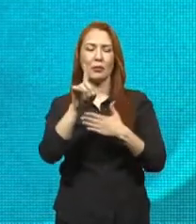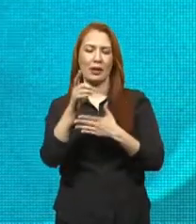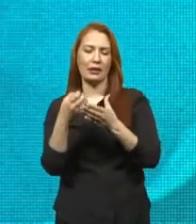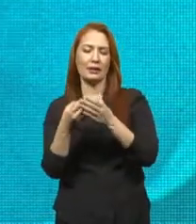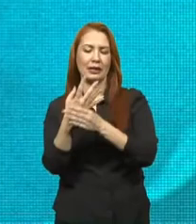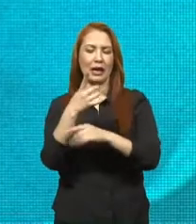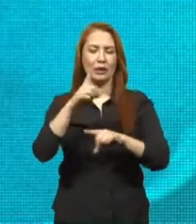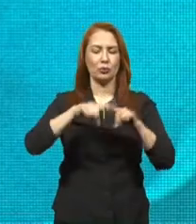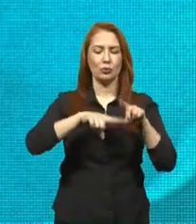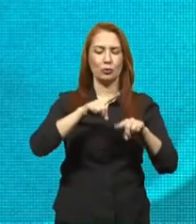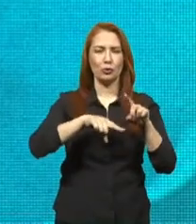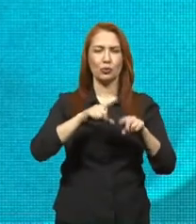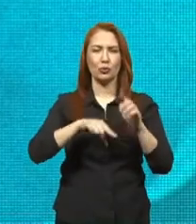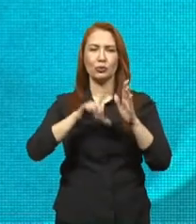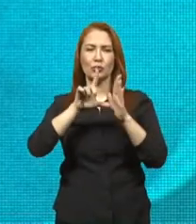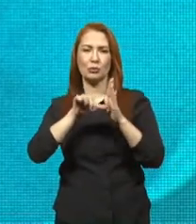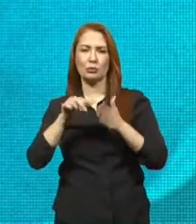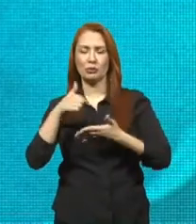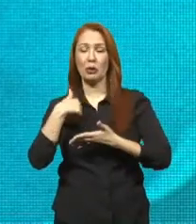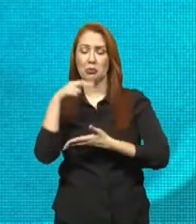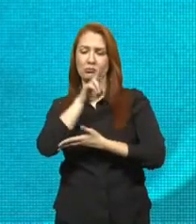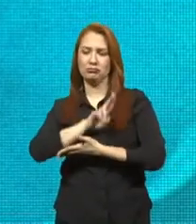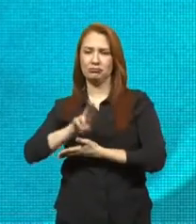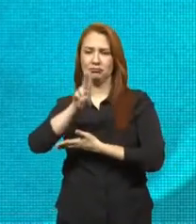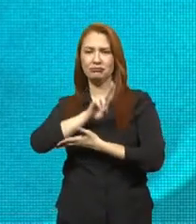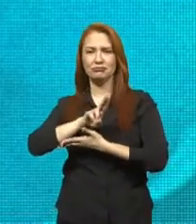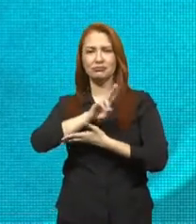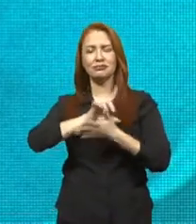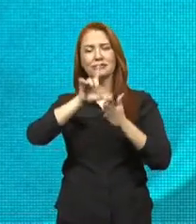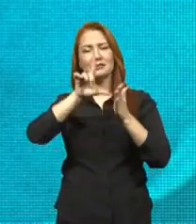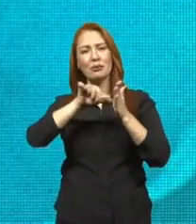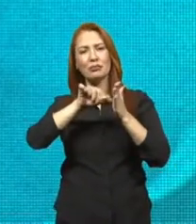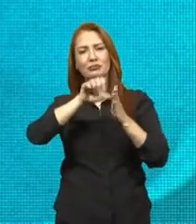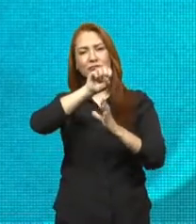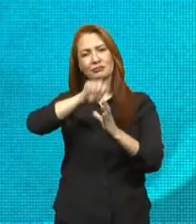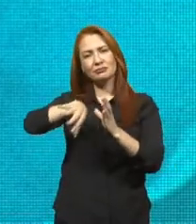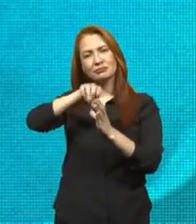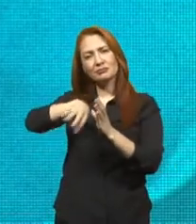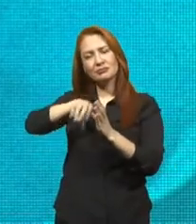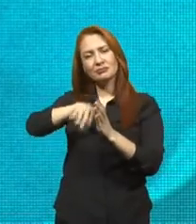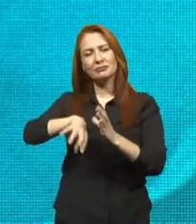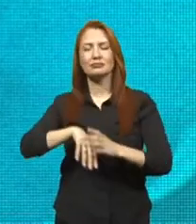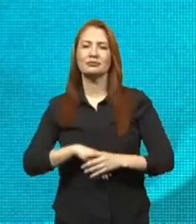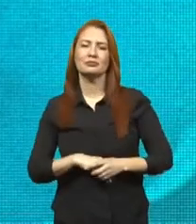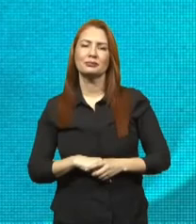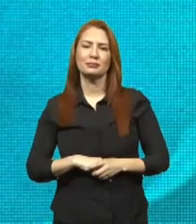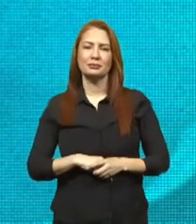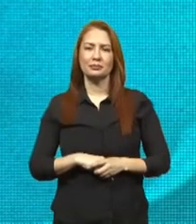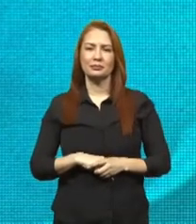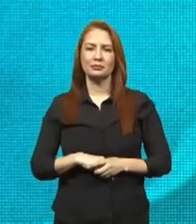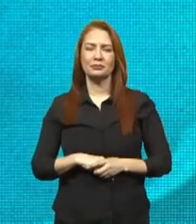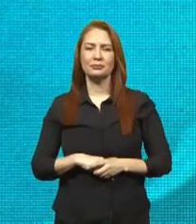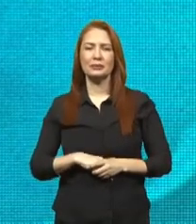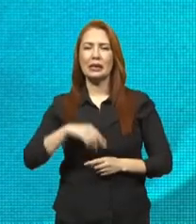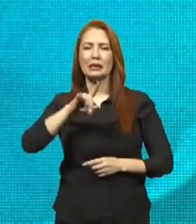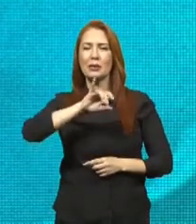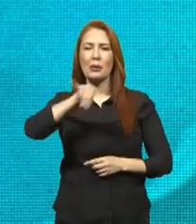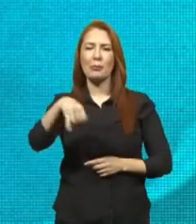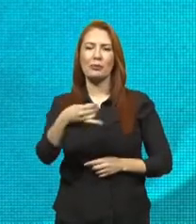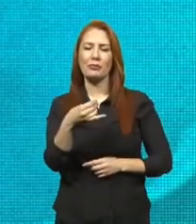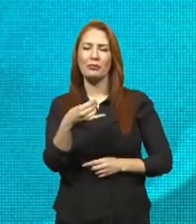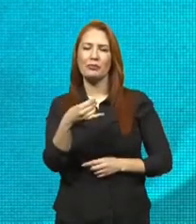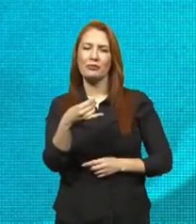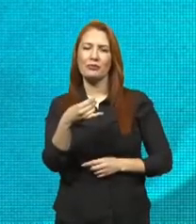descartado. Então, ele é criado, eu utilizo ele e depois ele é descartado sem algum aproveitamento. Vai, né, para o aterro do